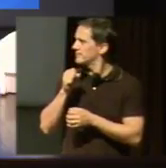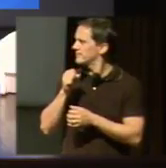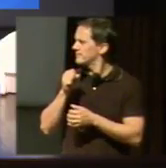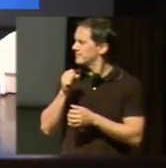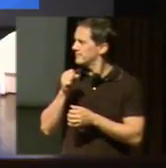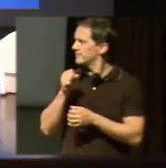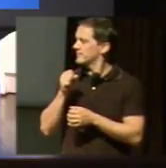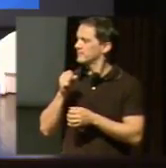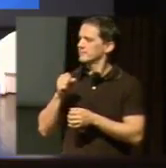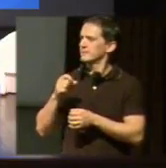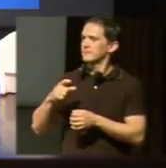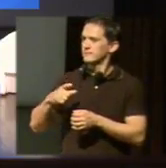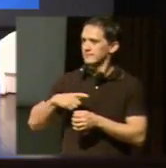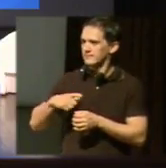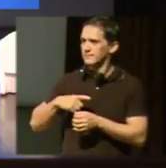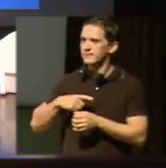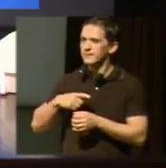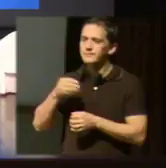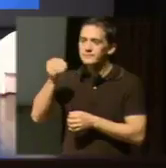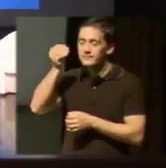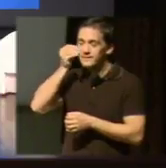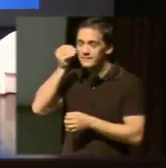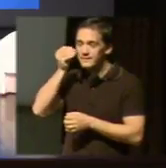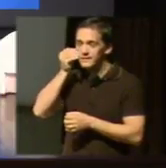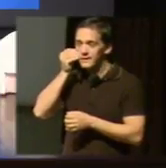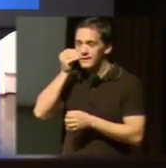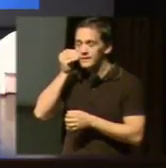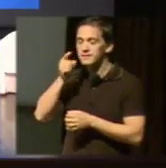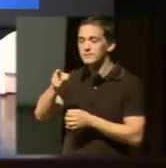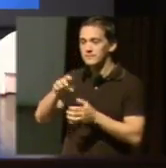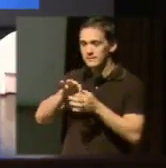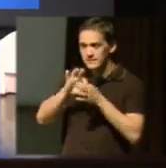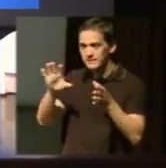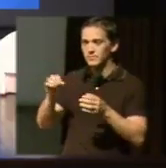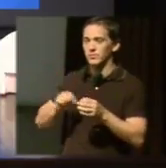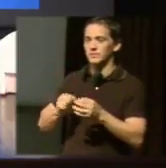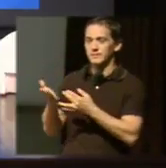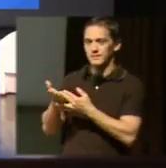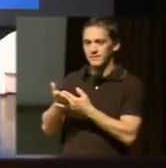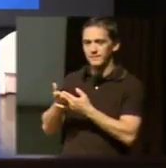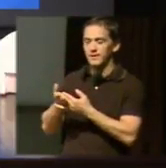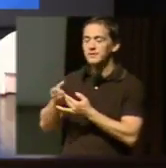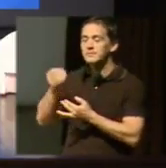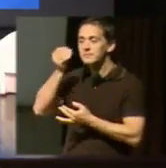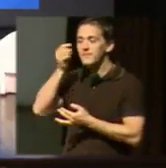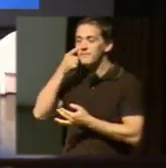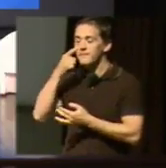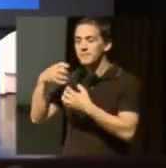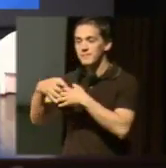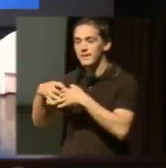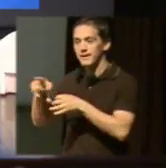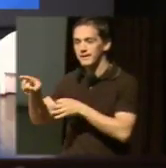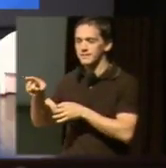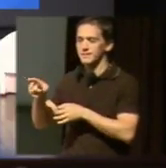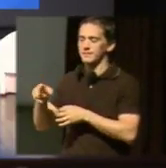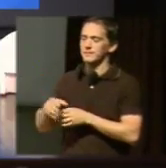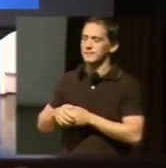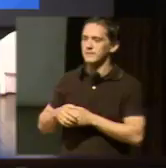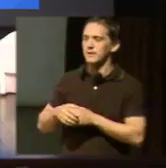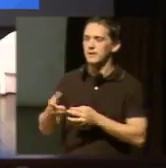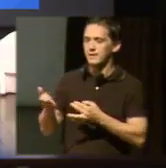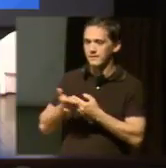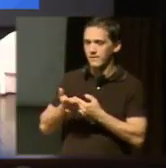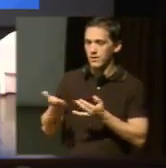Quem quiser poderá fazer esta simulação agora no intervalo aqui fora do nosso auditório. Nós faremos um rápido intervalo de